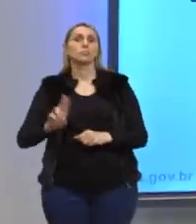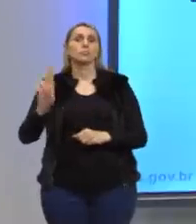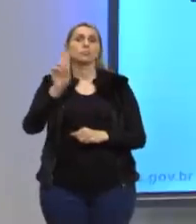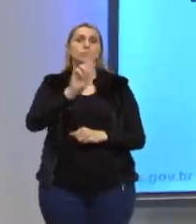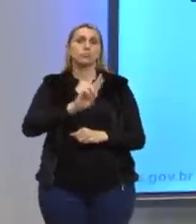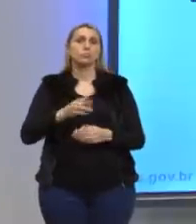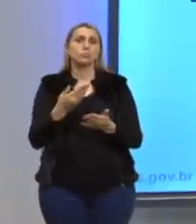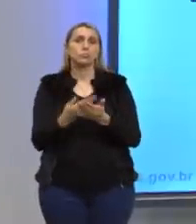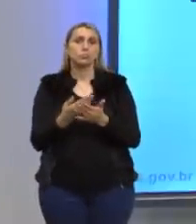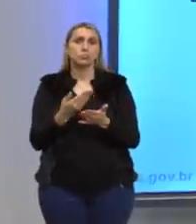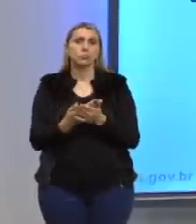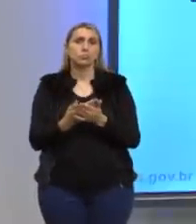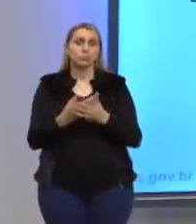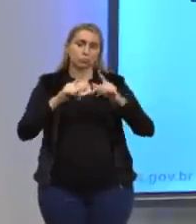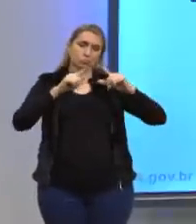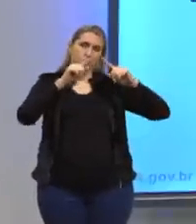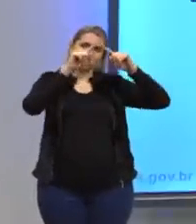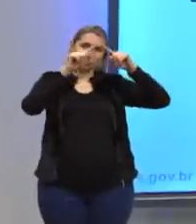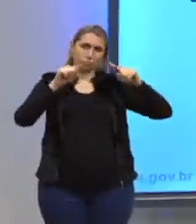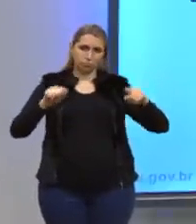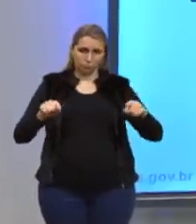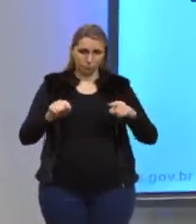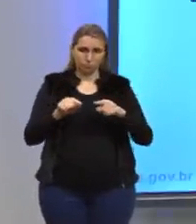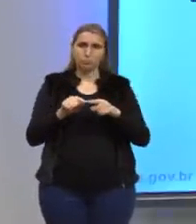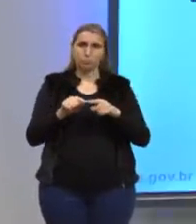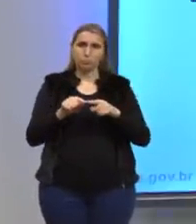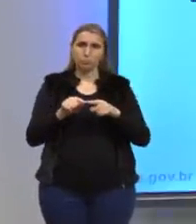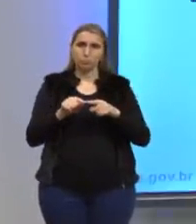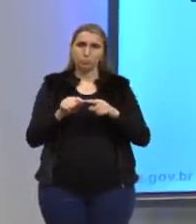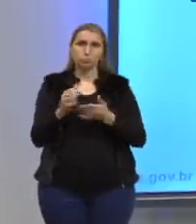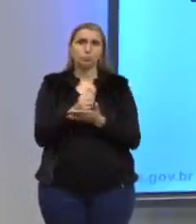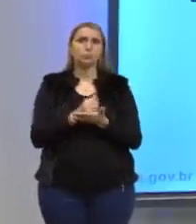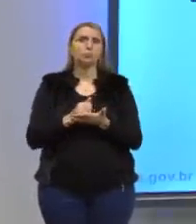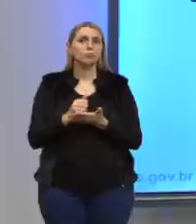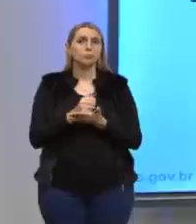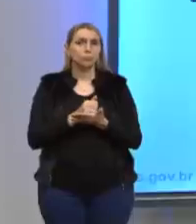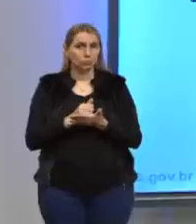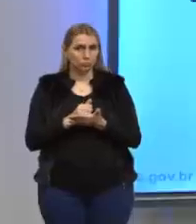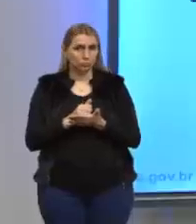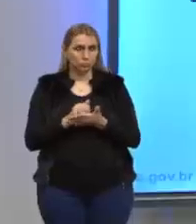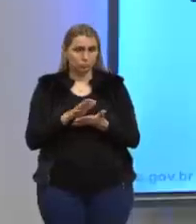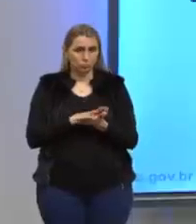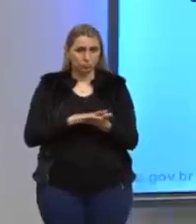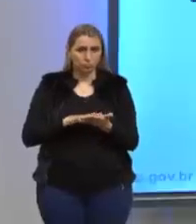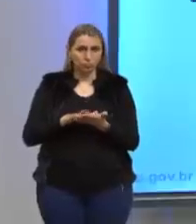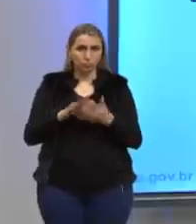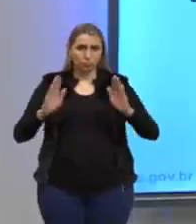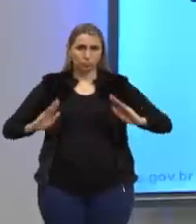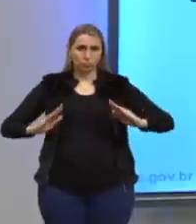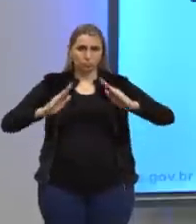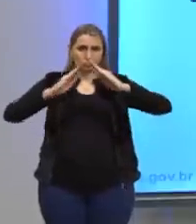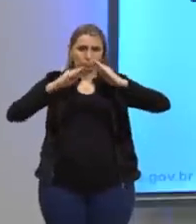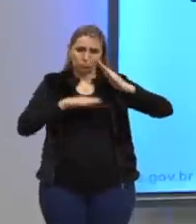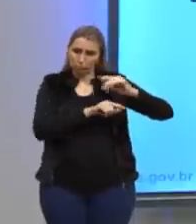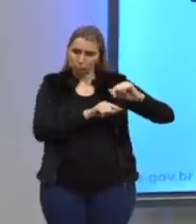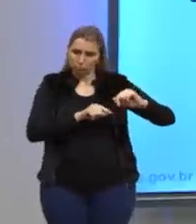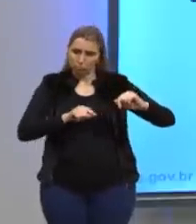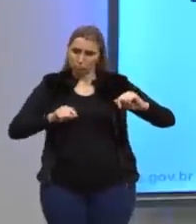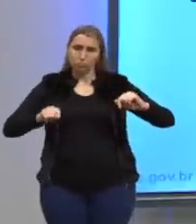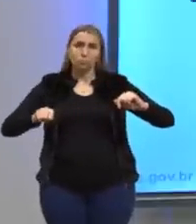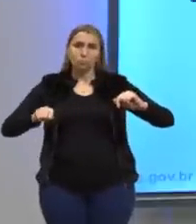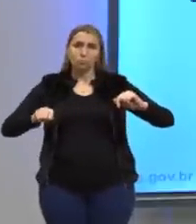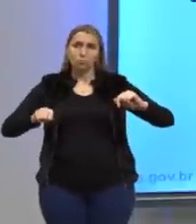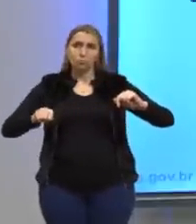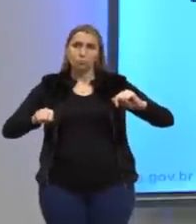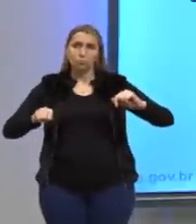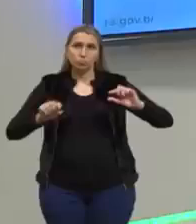no estudo dos triângulos, que se eu tomo como base a base de um triângulo e traço